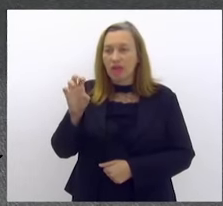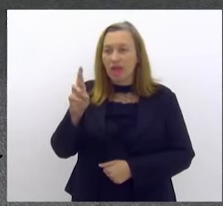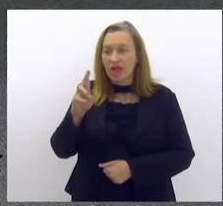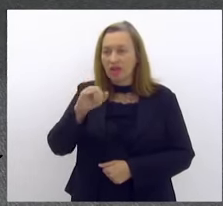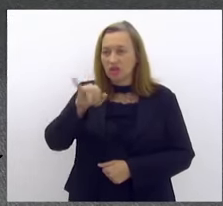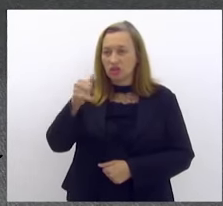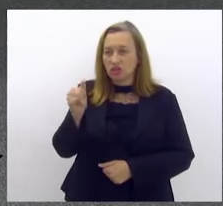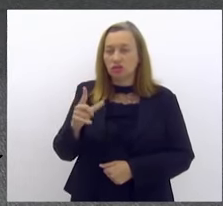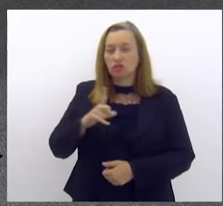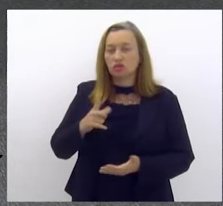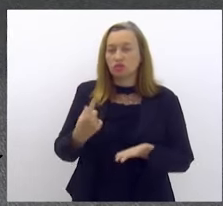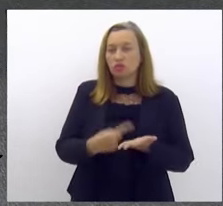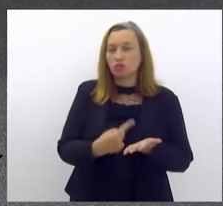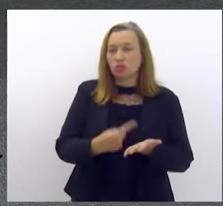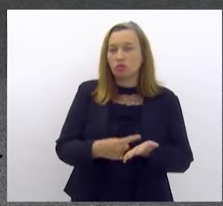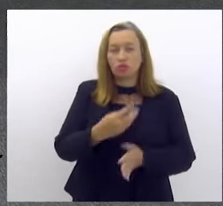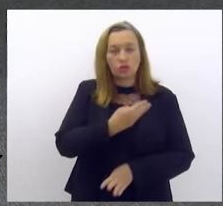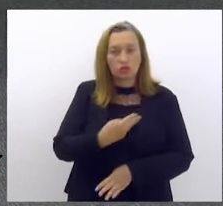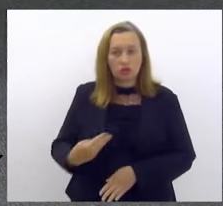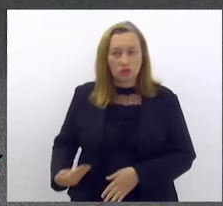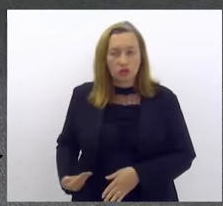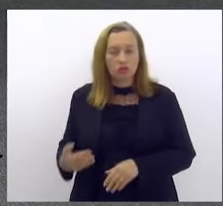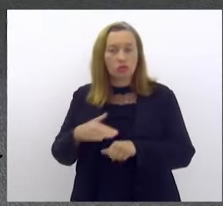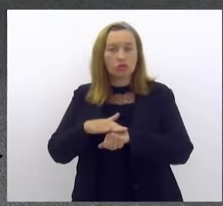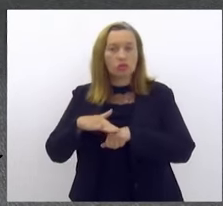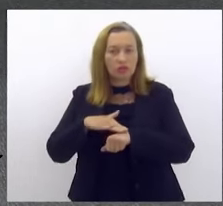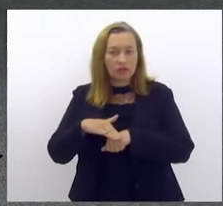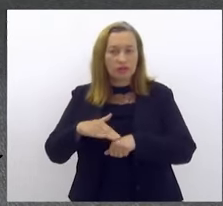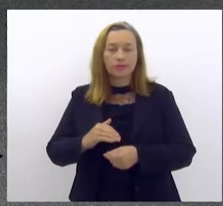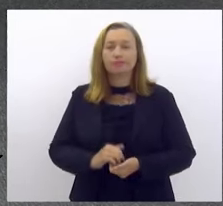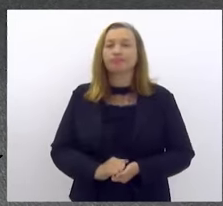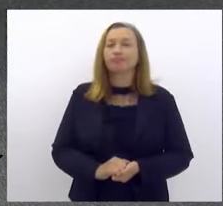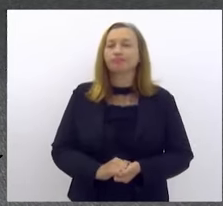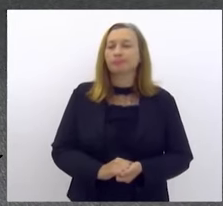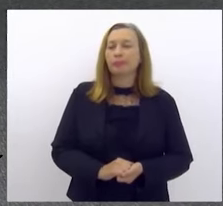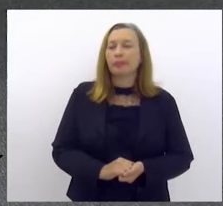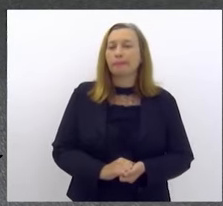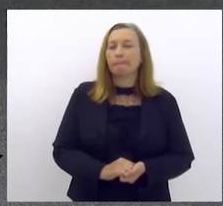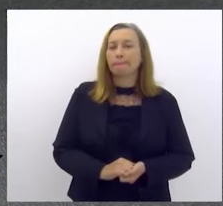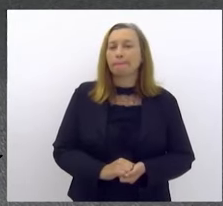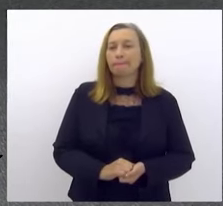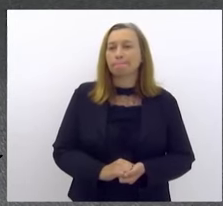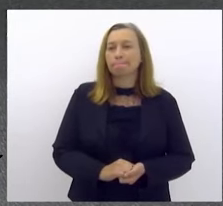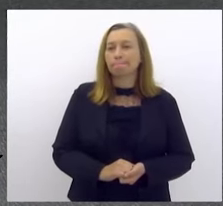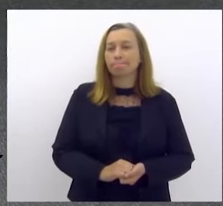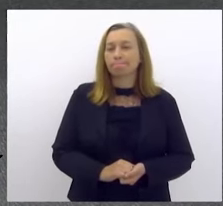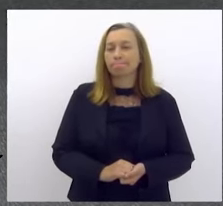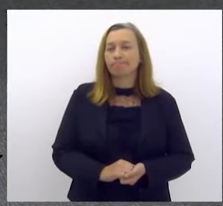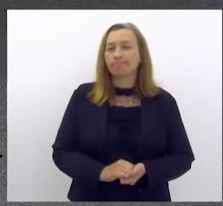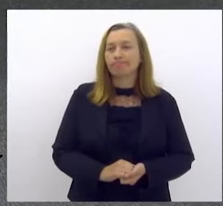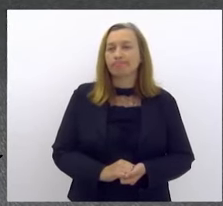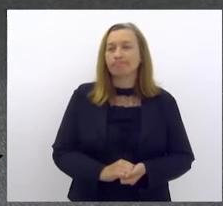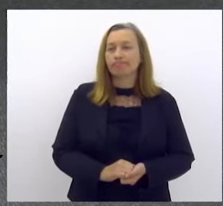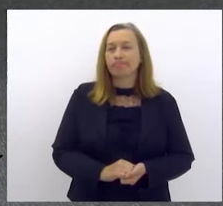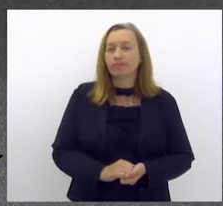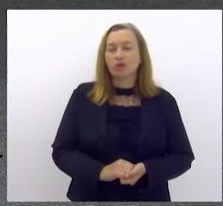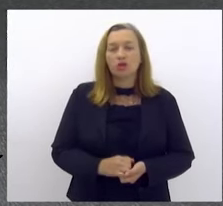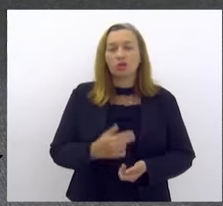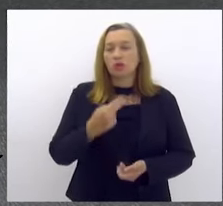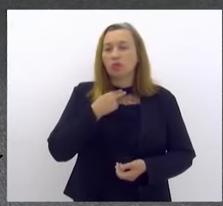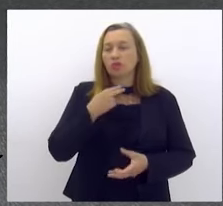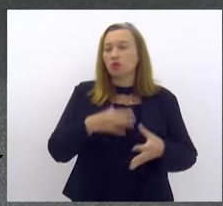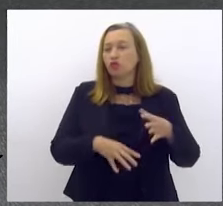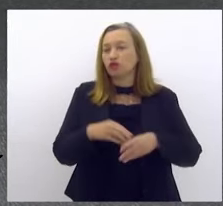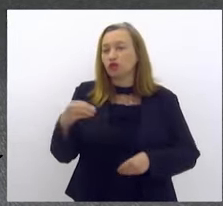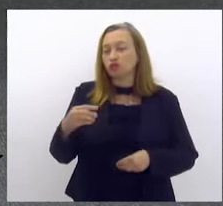um trato, uma conversa, não é? Ninguém pode fugir de um diálogo, uma